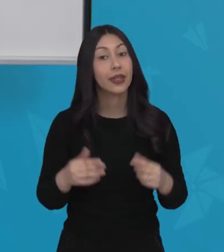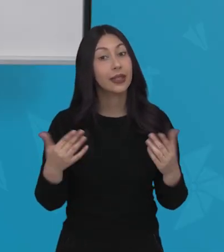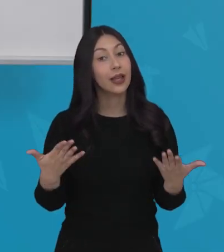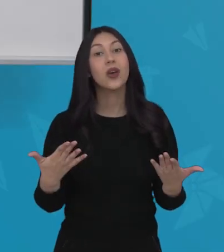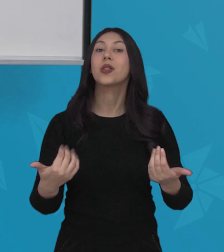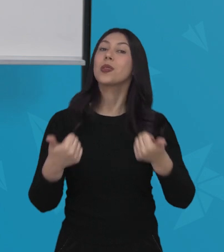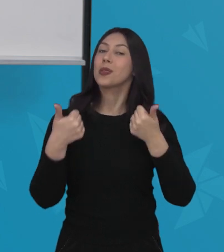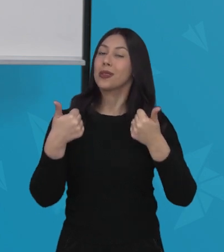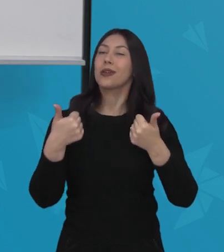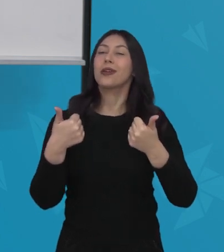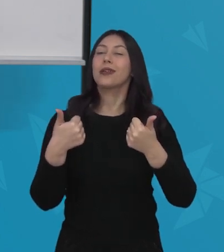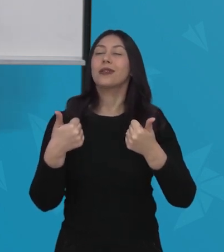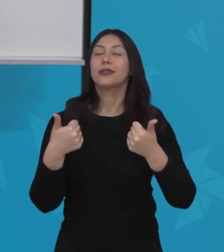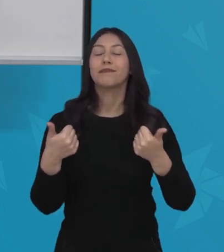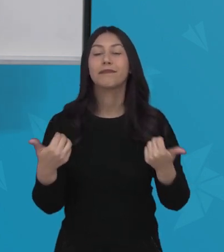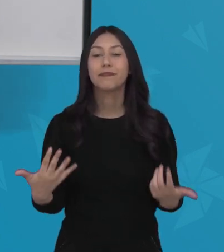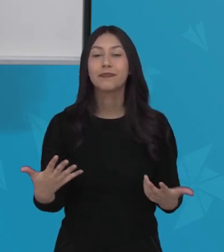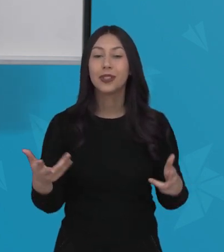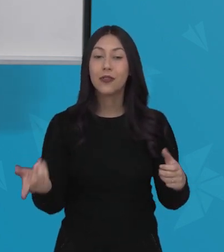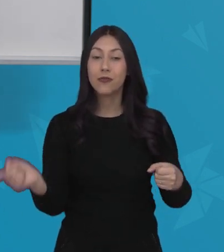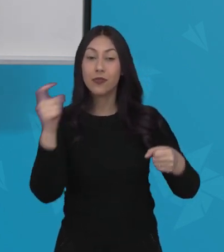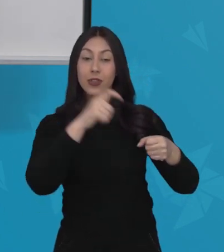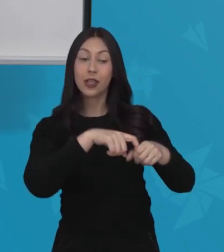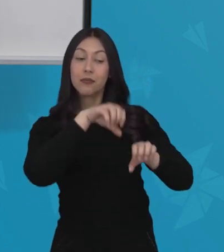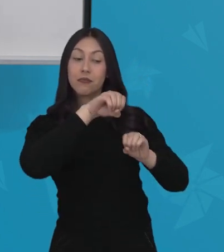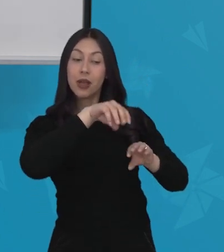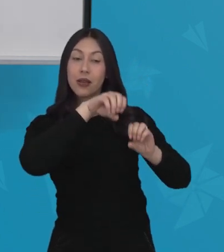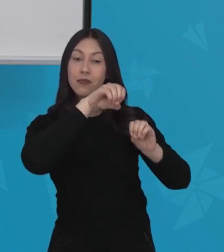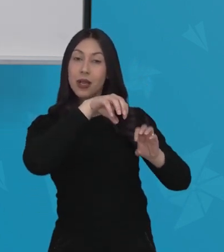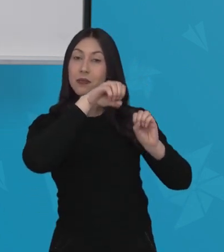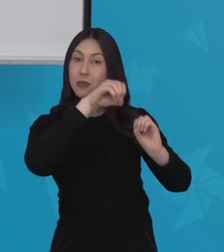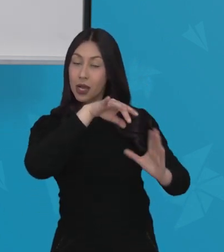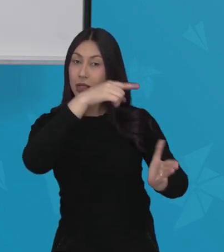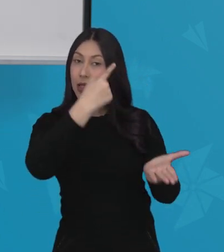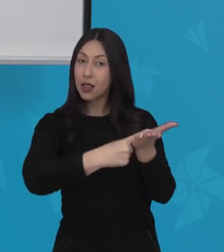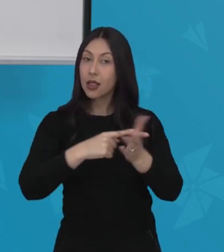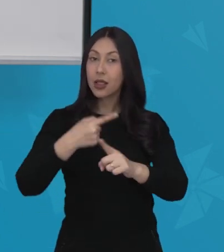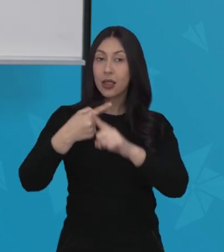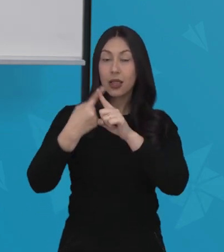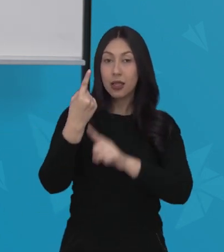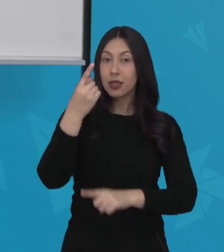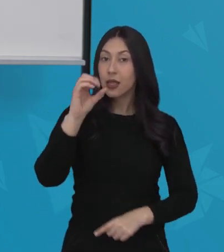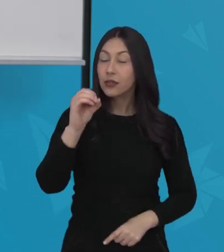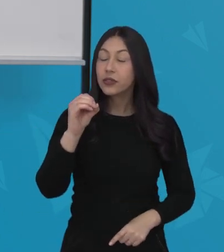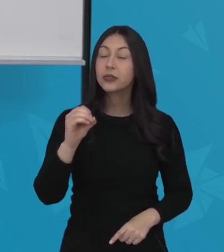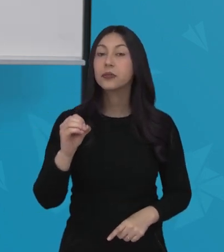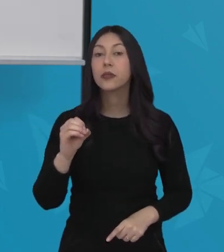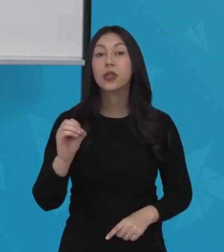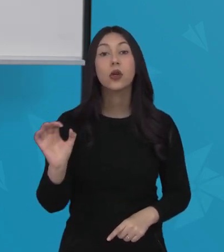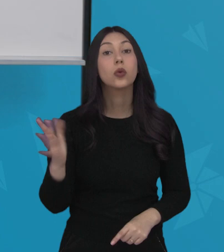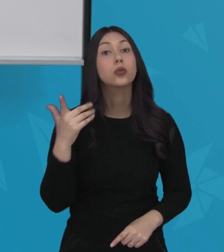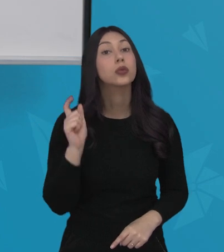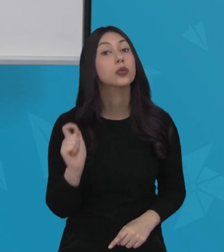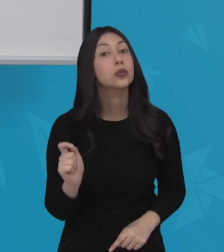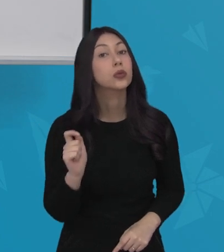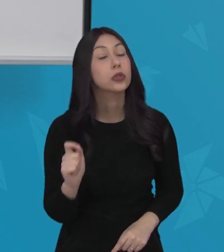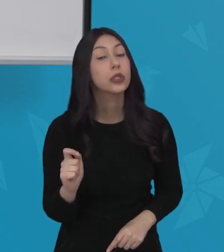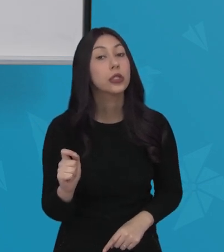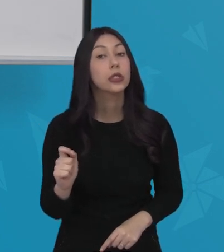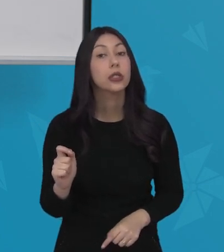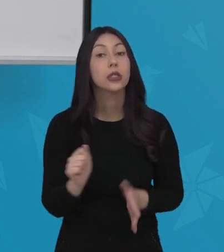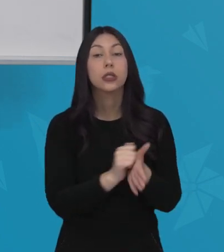gente, tranquilo? Voltando aqui para a nossa aula de notação científica, tranquilo? O que acontece muito